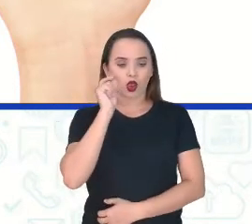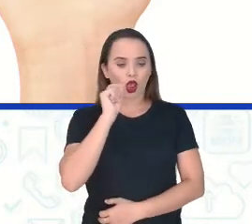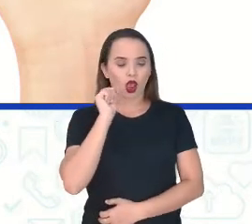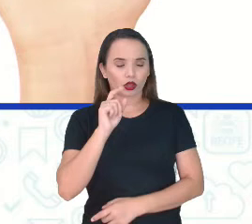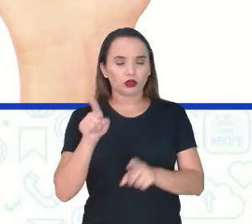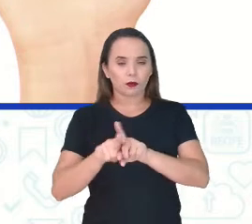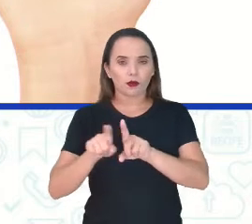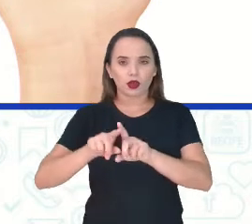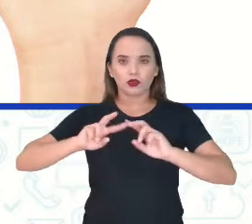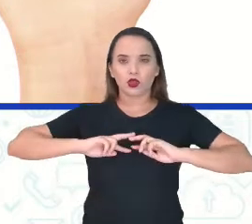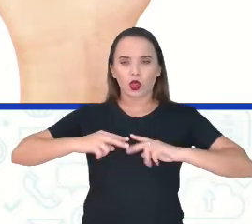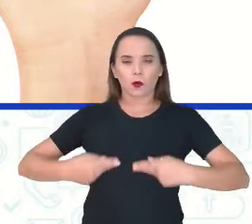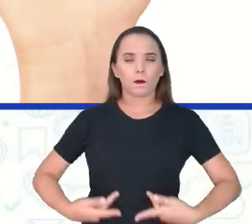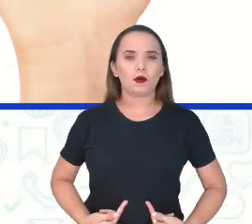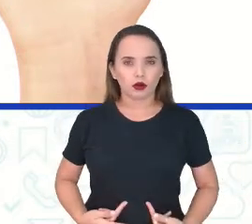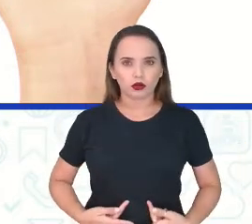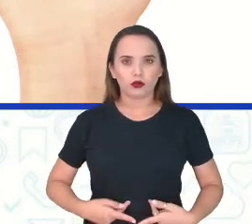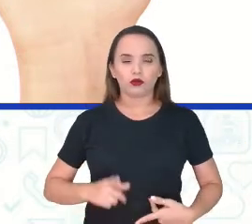um caso,